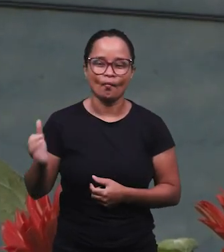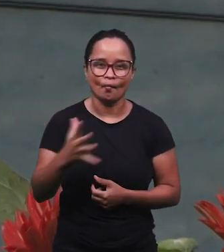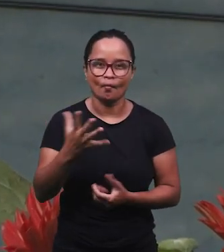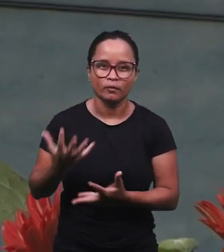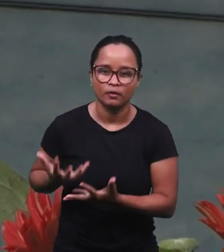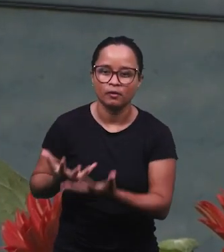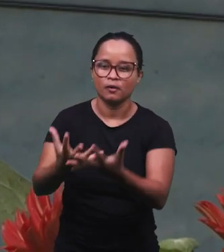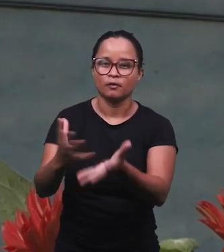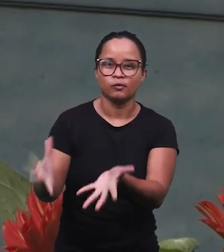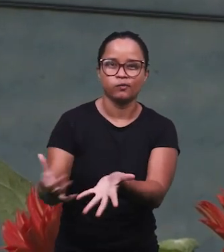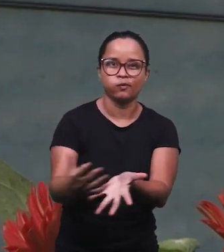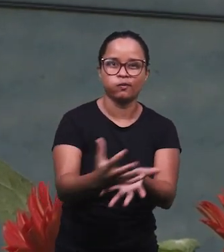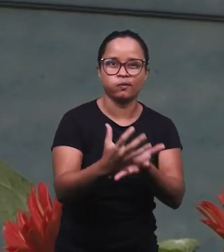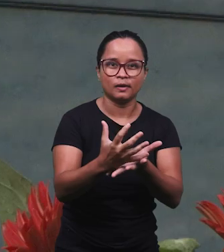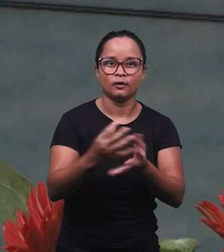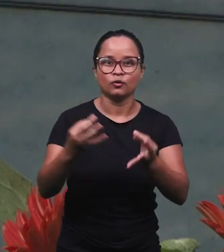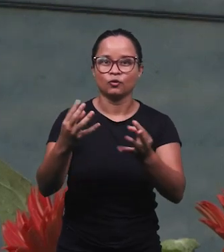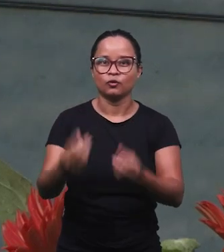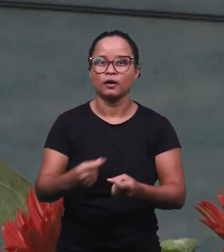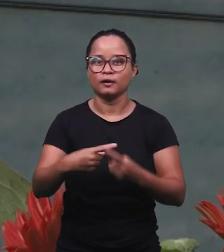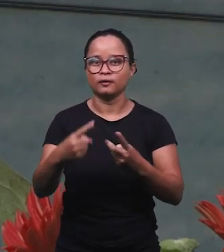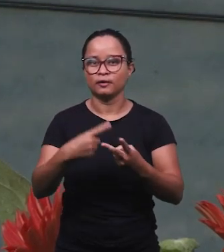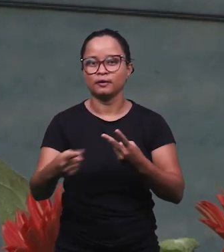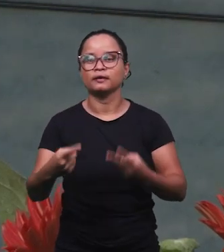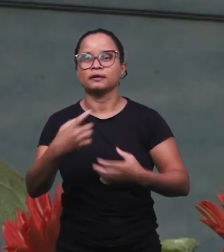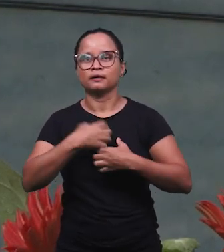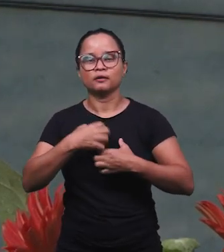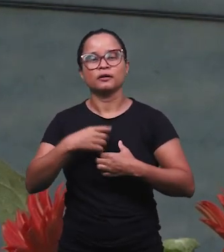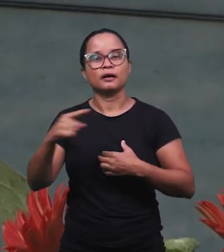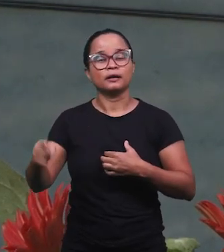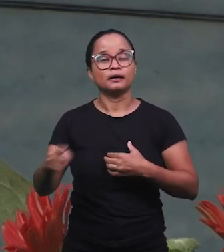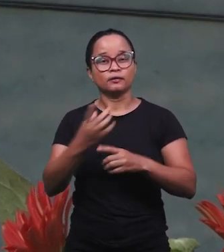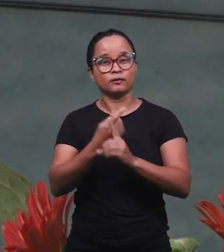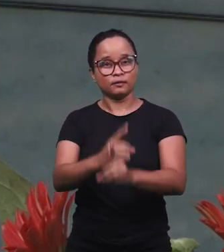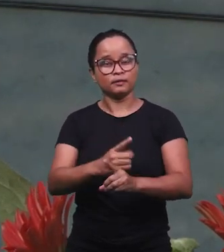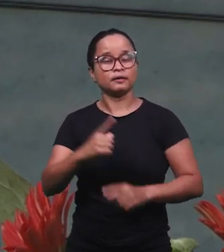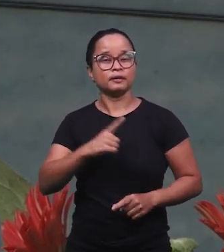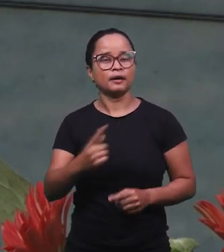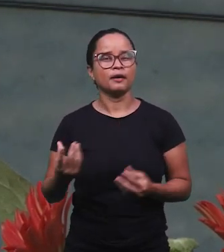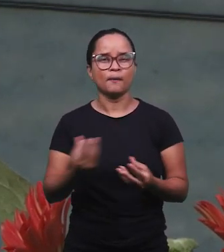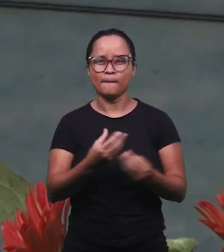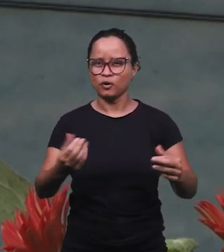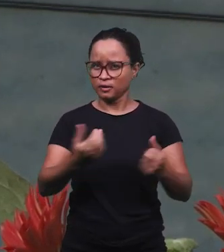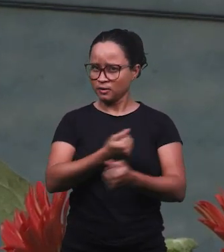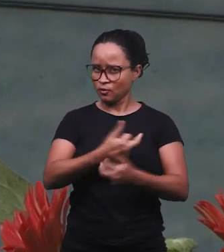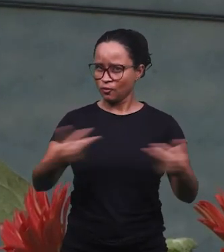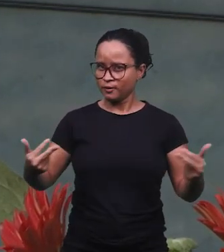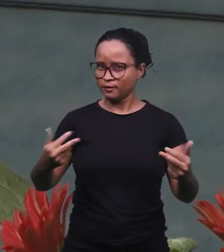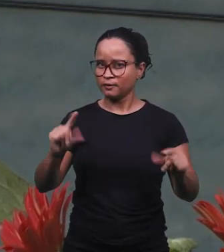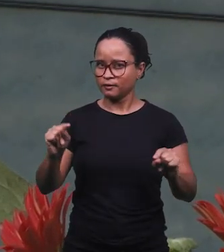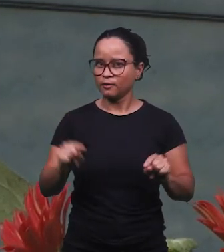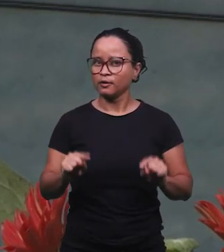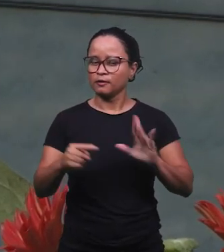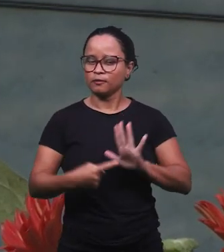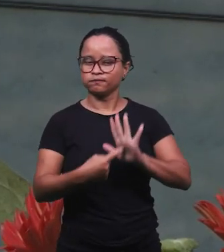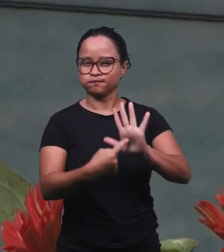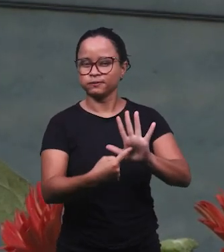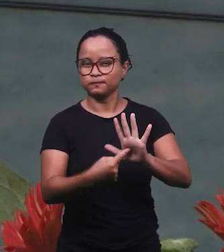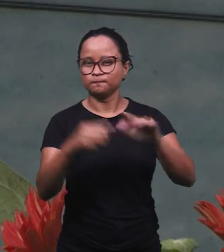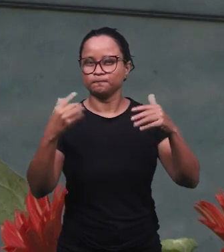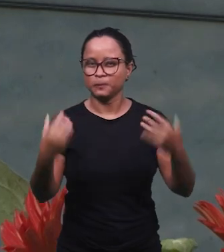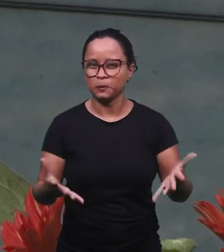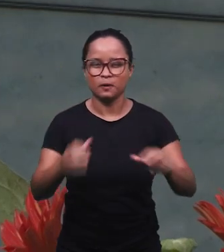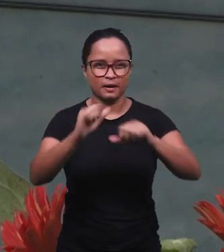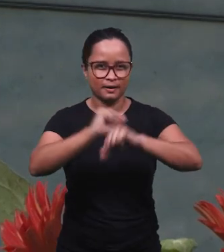2 abordagens que Jesus fez com os discípulos, né, de lançar a rede para o lado direito do barco. Você tem muita coisa nessa direção, né?